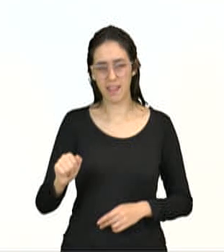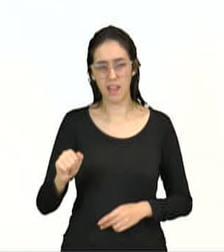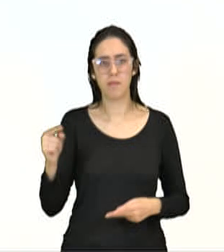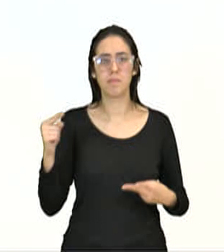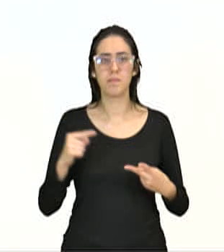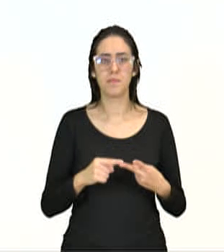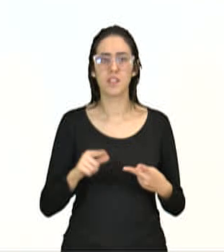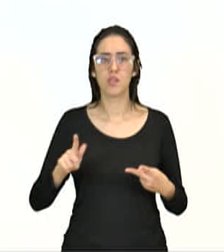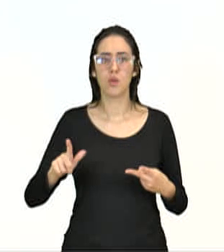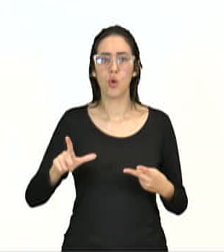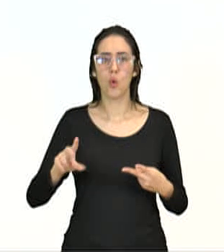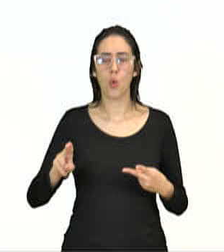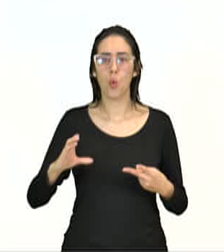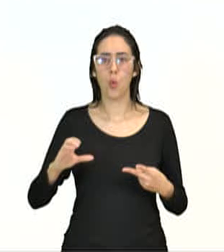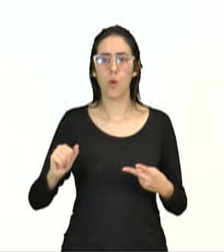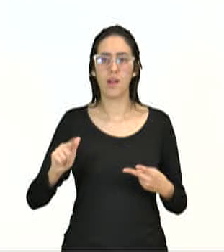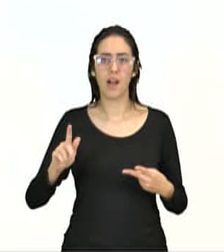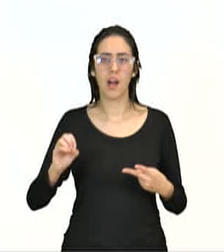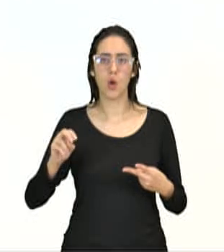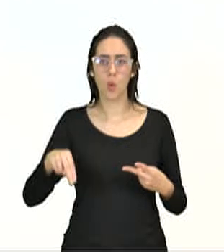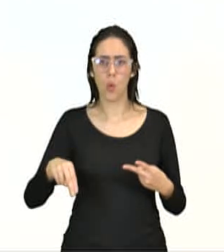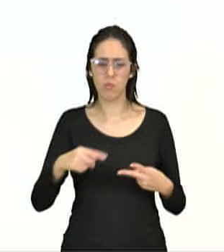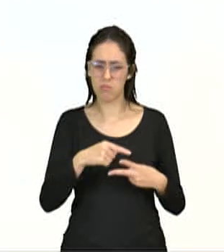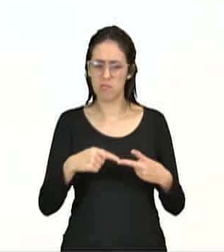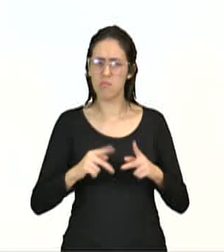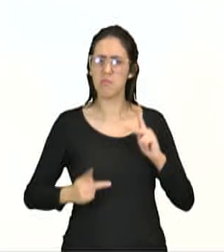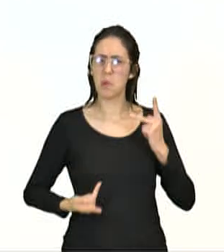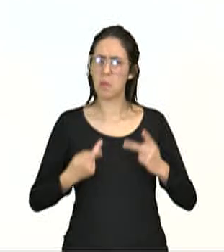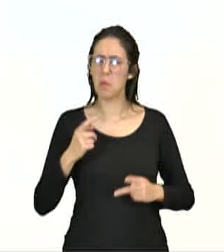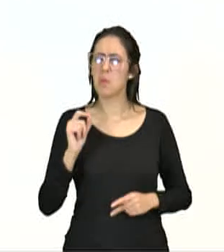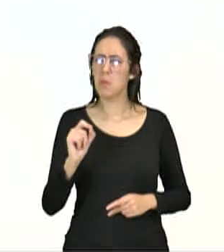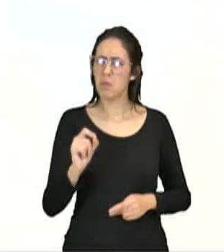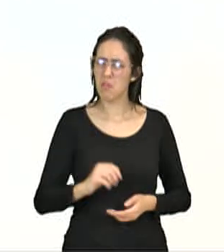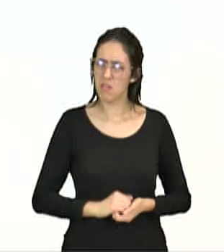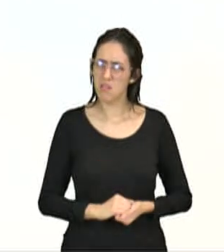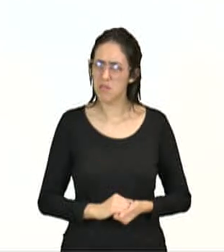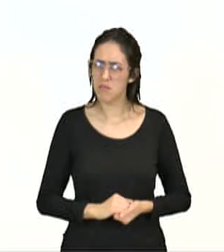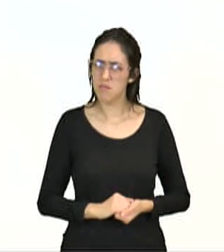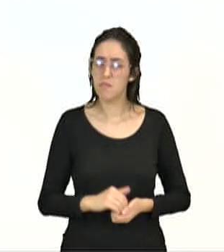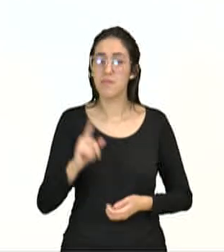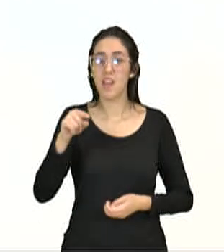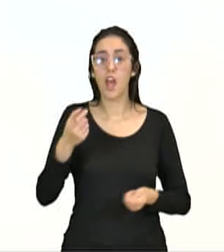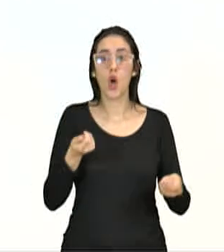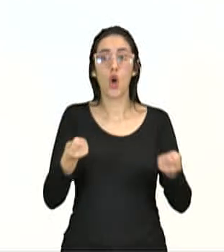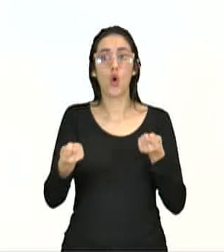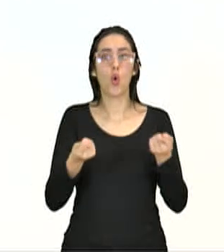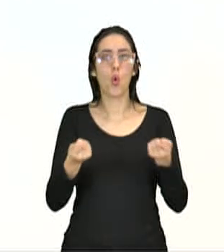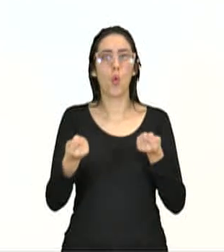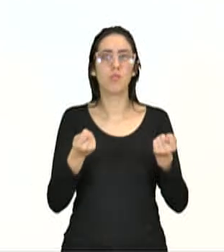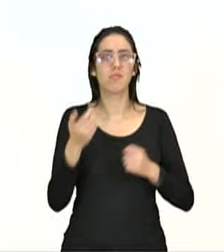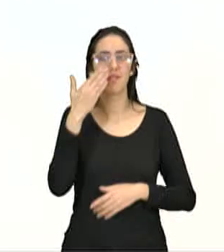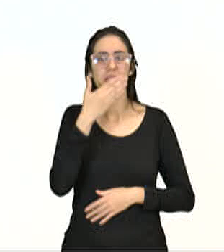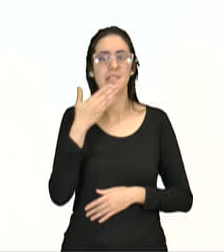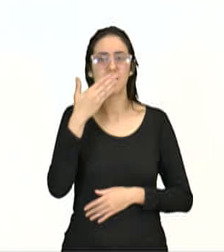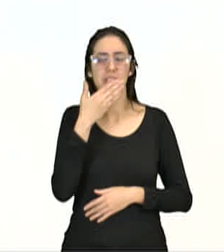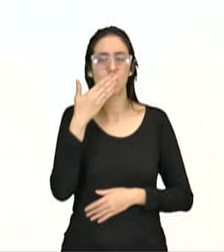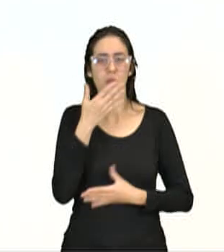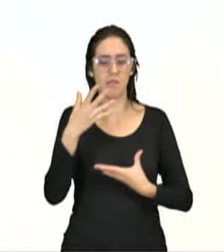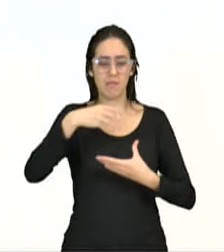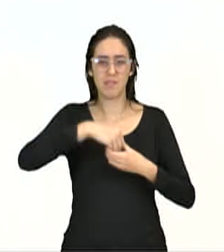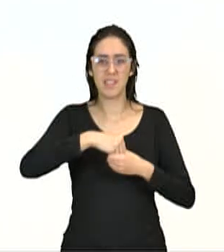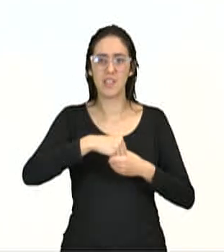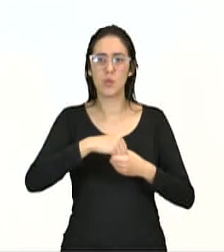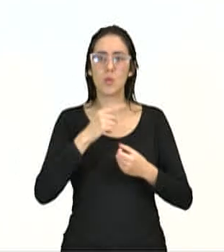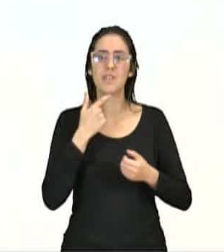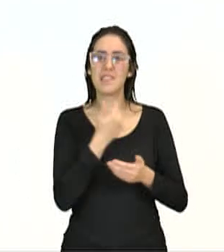2 hormônios fazem mesmo? Que são tão importantes? Eles vão controlar a nossa glicose sanguínea.